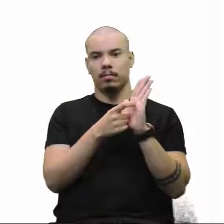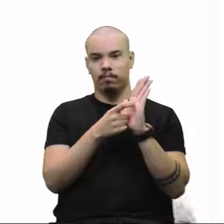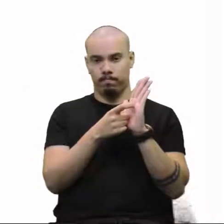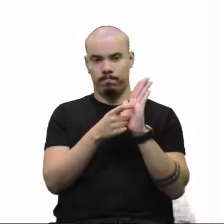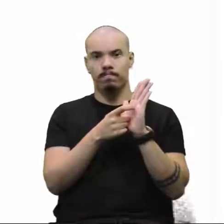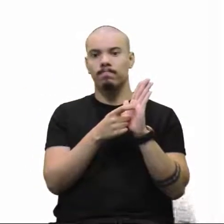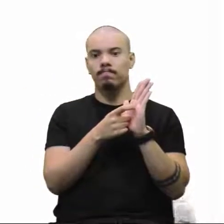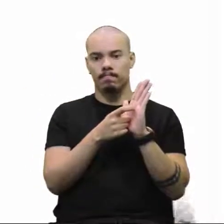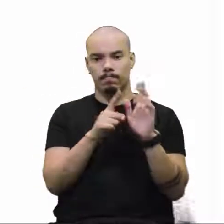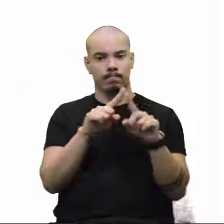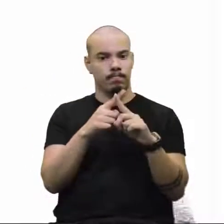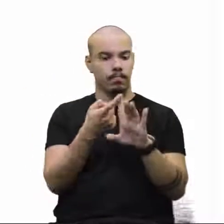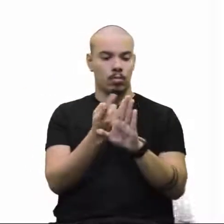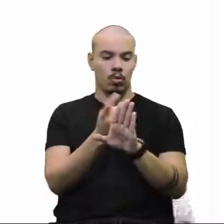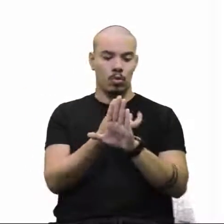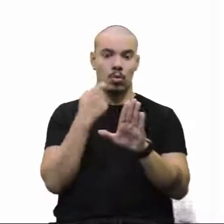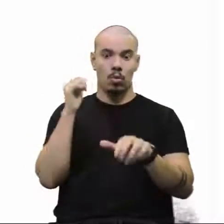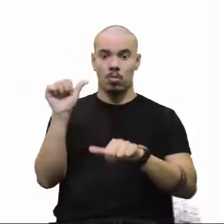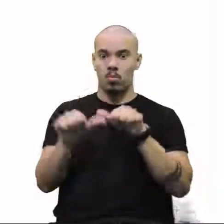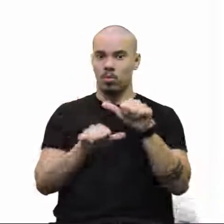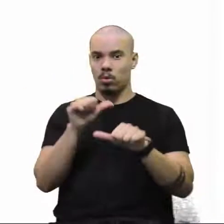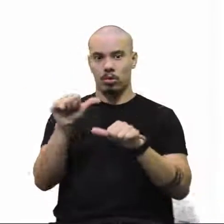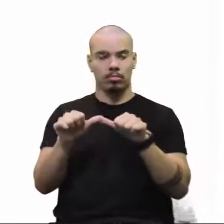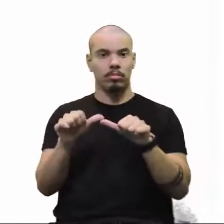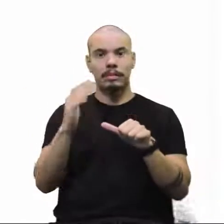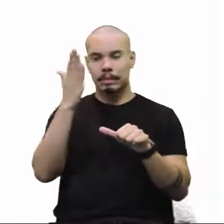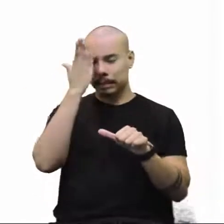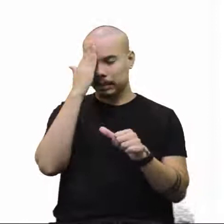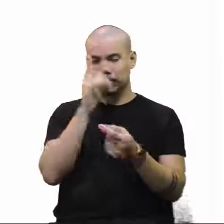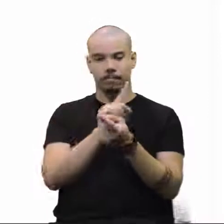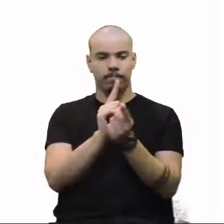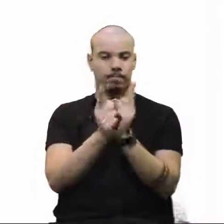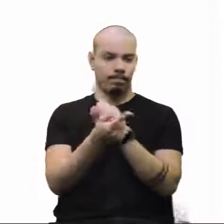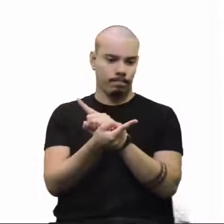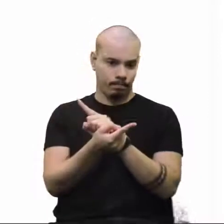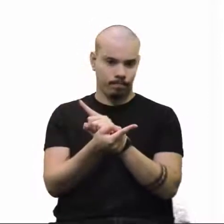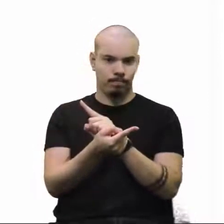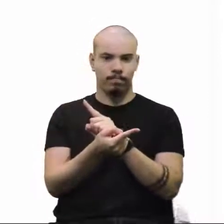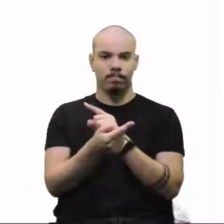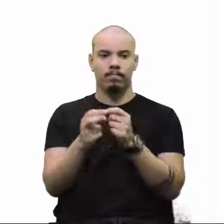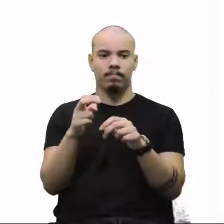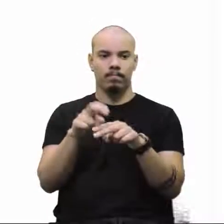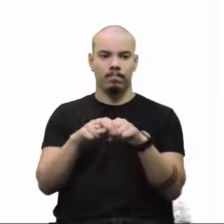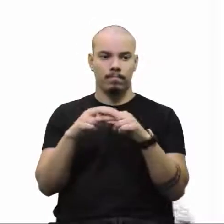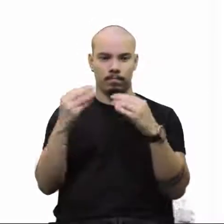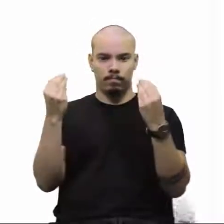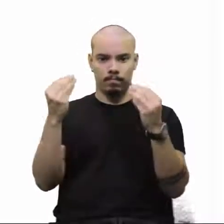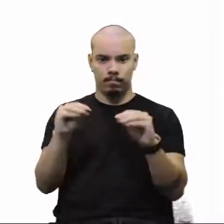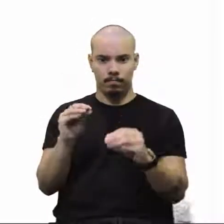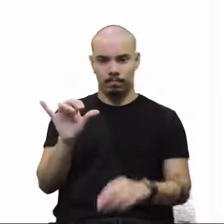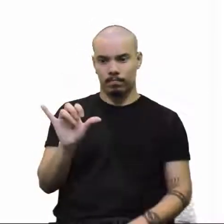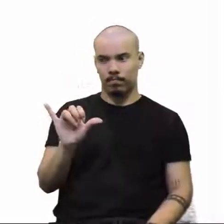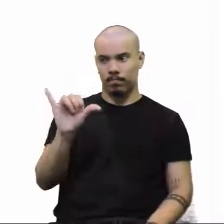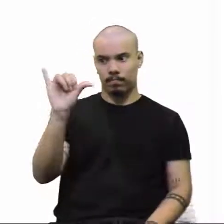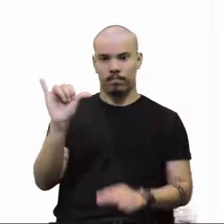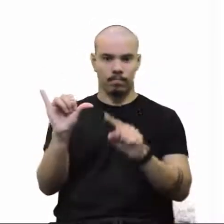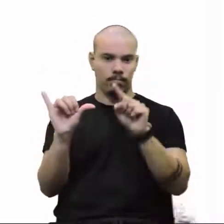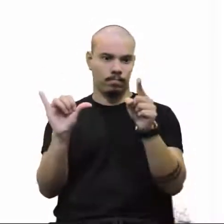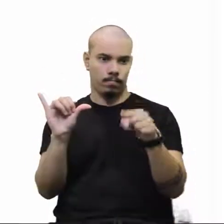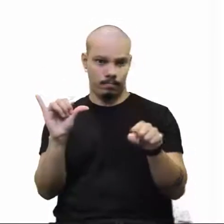E só aqui... que do outro lado mudou, tá saindo. A gente sabe que é o contrário, né? Isso. Então, fazendo girar o Y e ir pro lugar do Z, o Z pro lugar